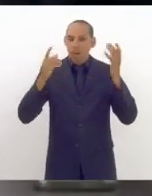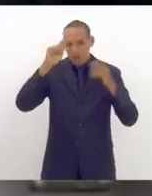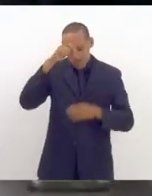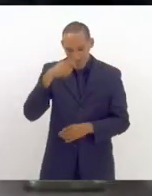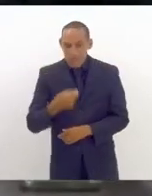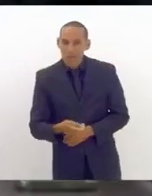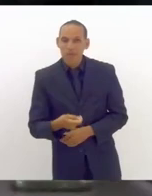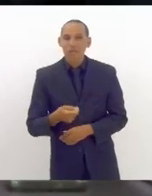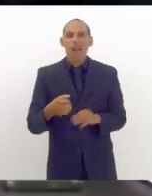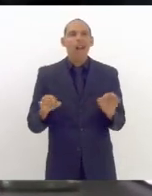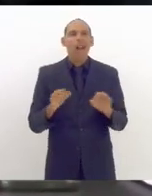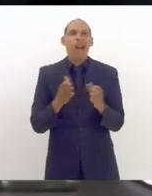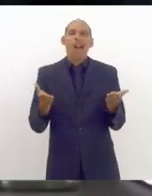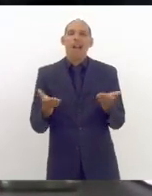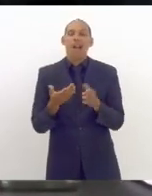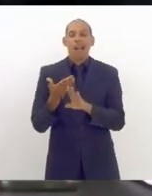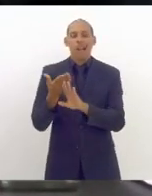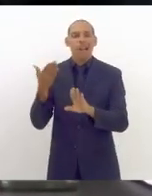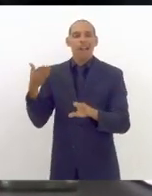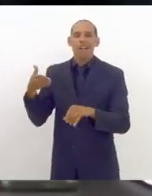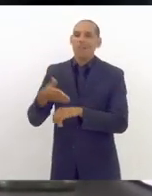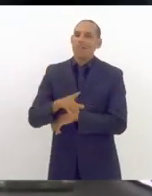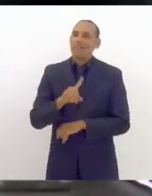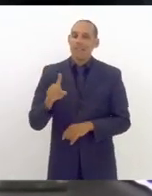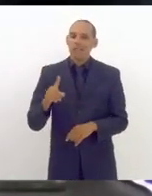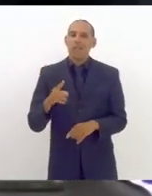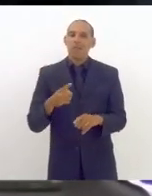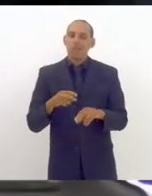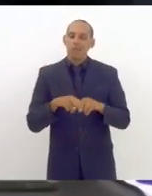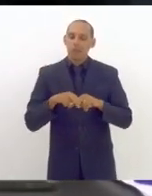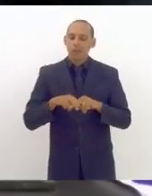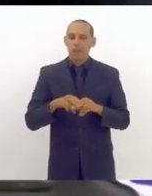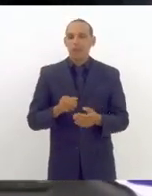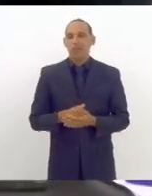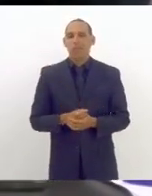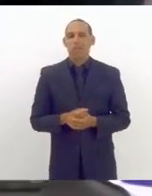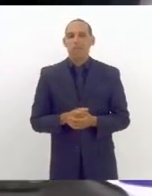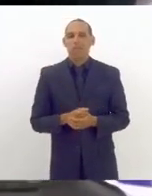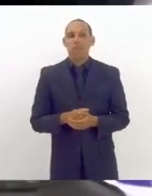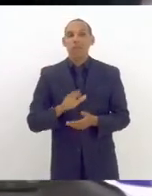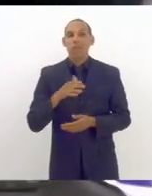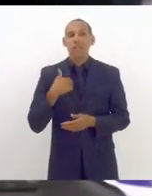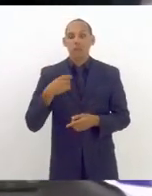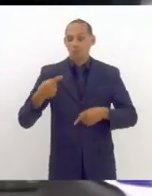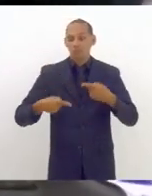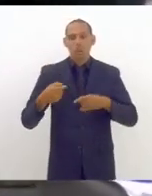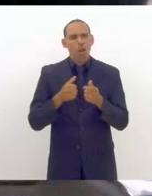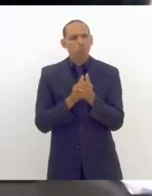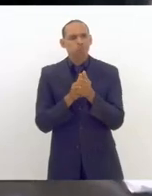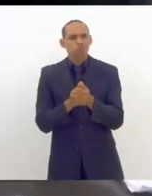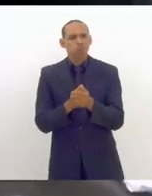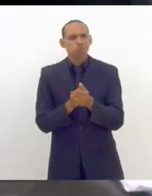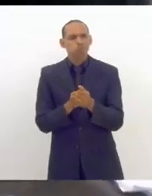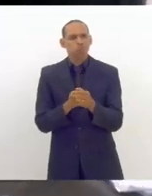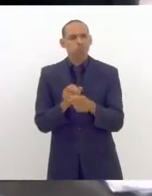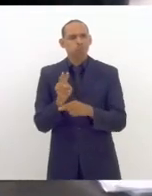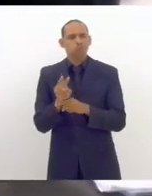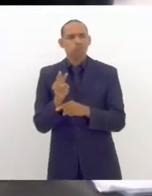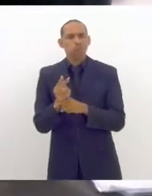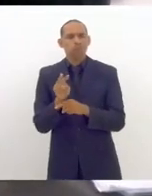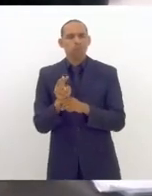e não te vi antes por isso eu tenho acompanhado esse debate de algum tempo quero chamar atenção